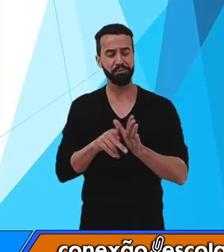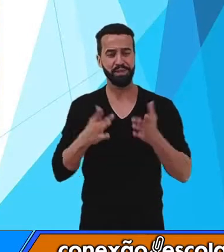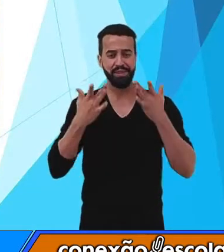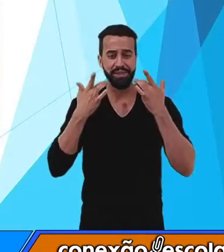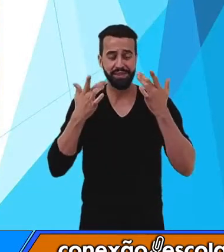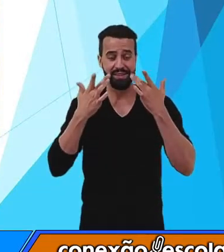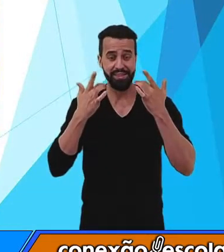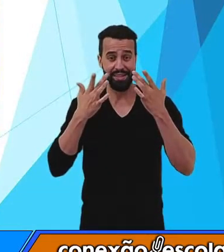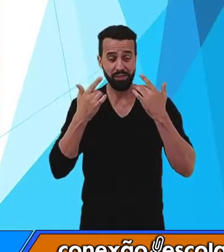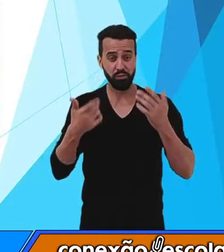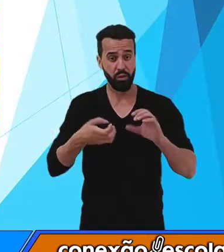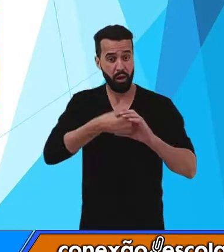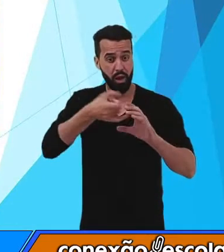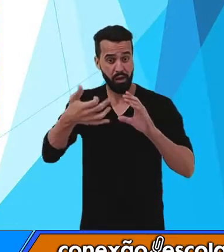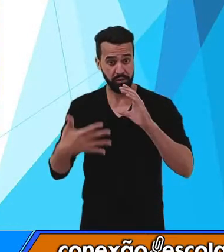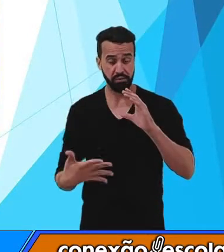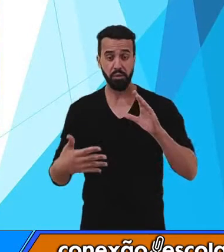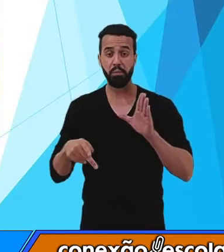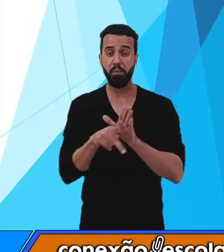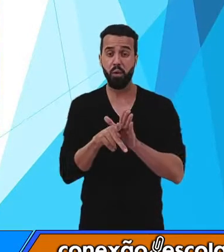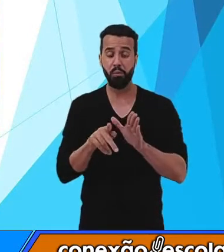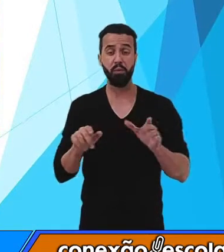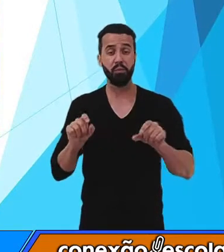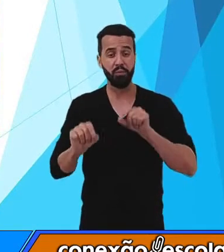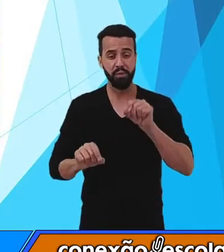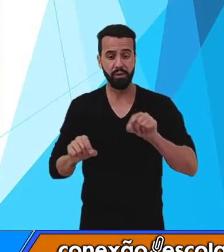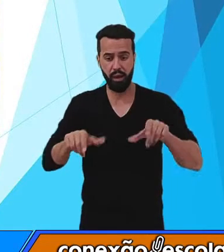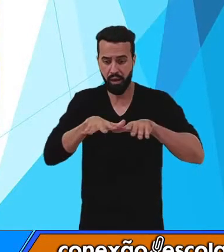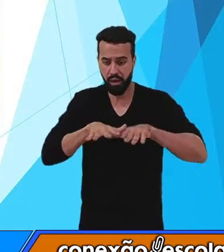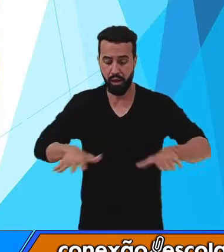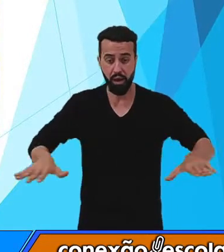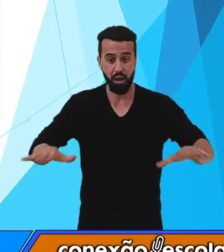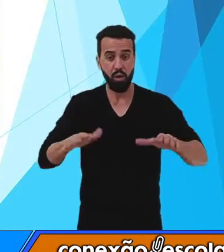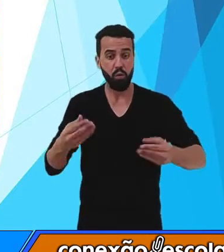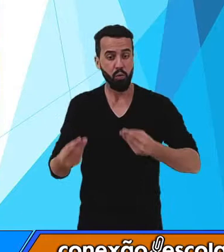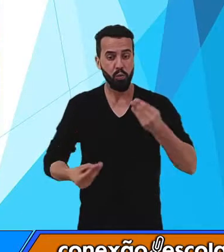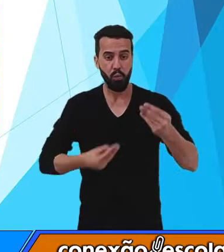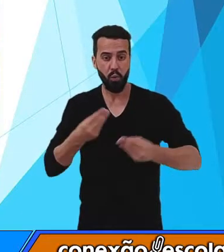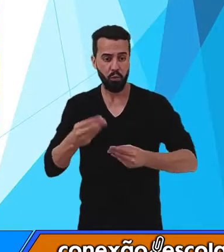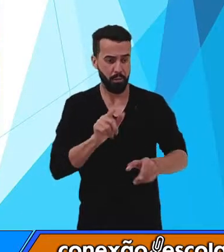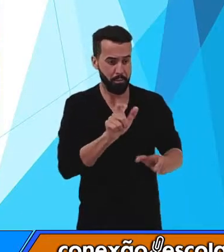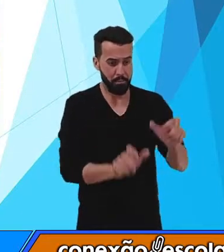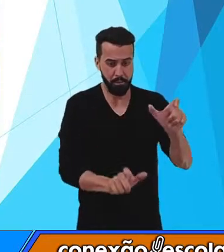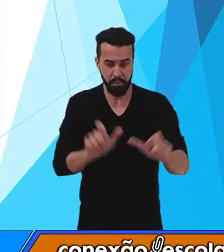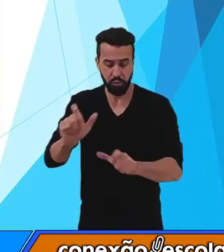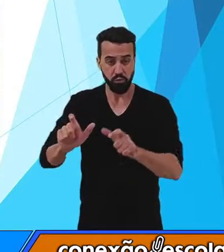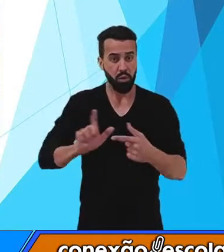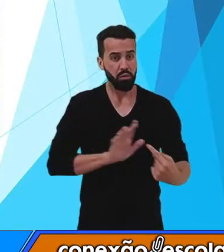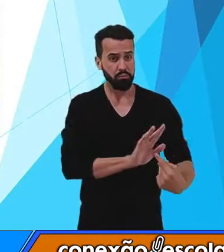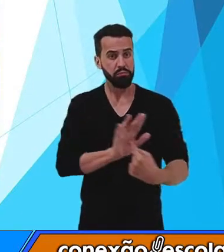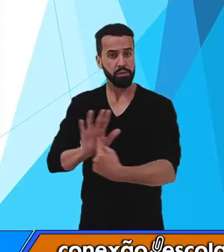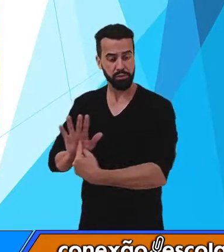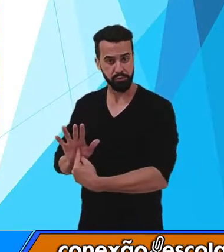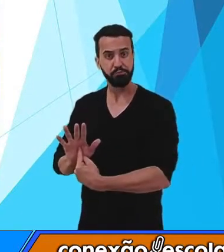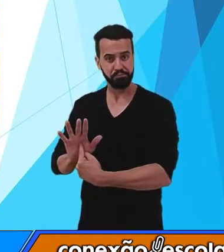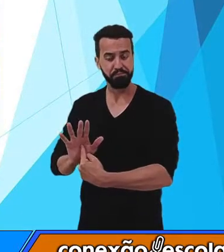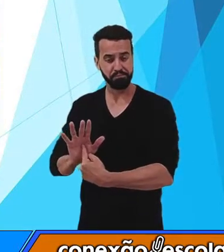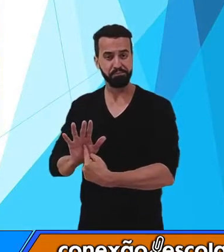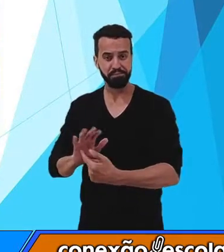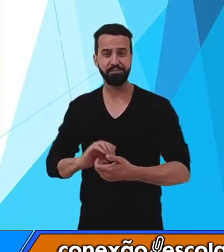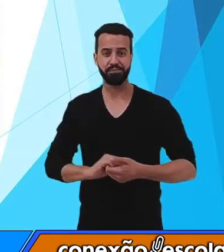elemento do teatro que organiza o espaço onde as ações dramáticas são encenadas, pois